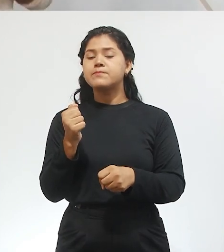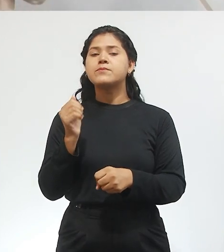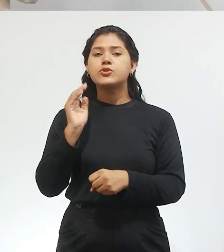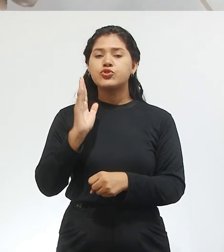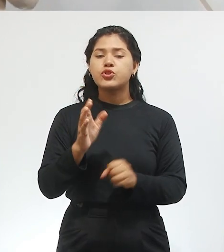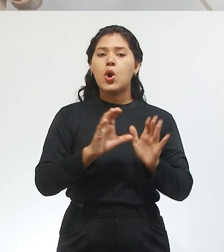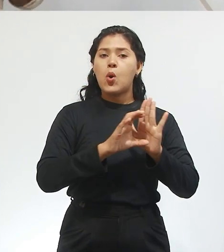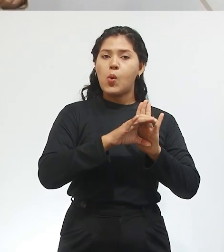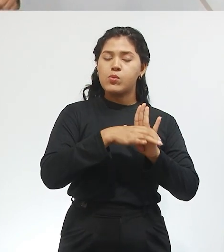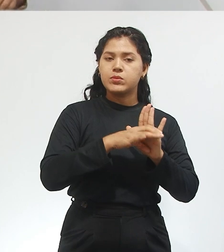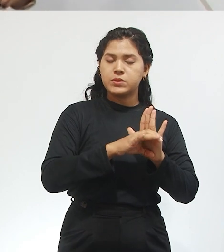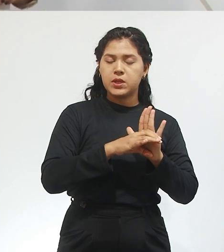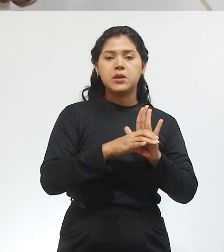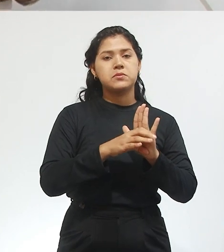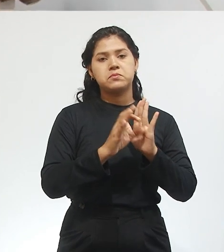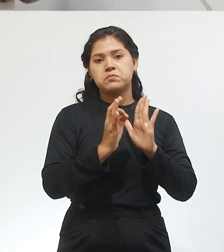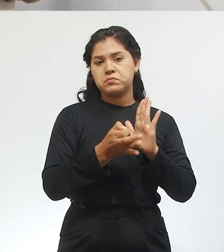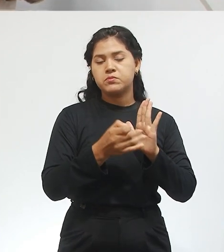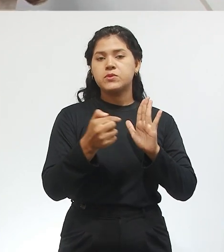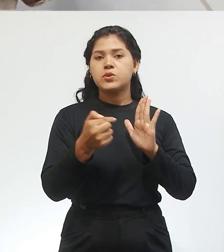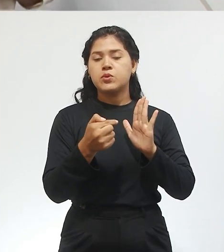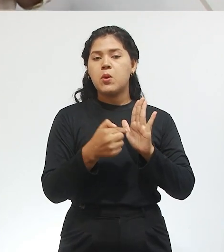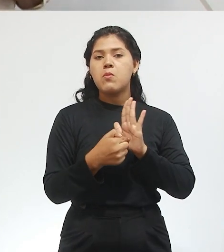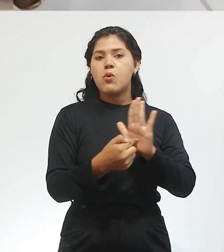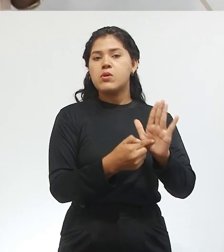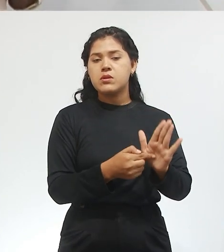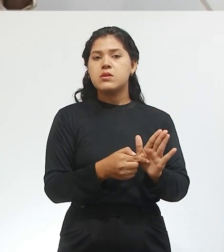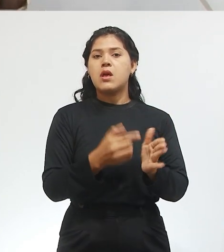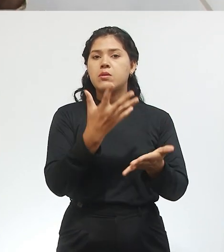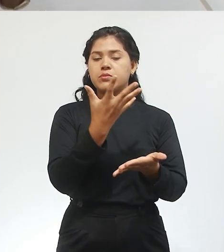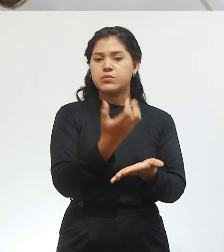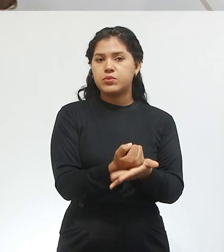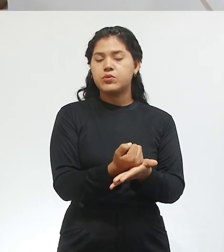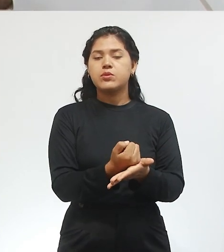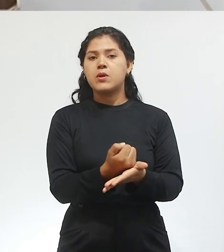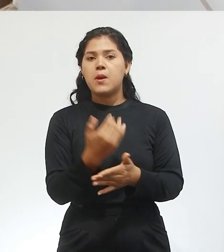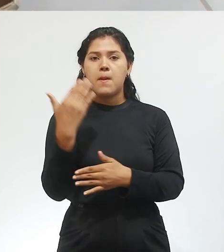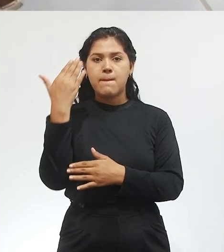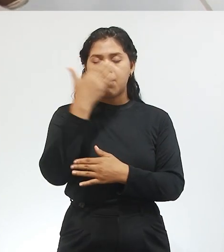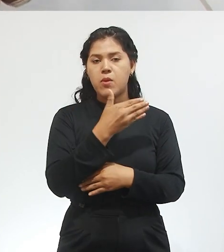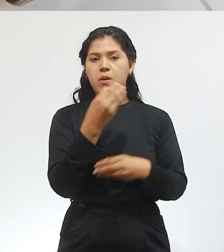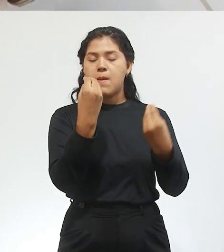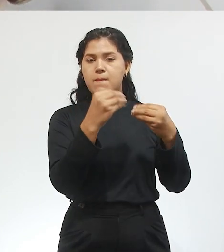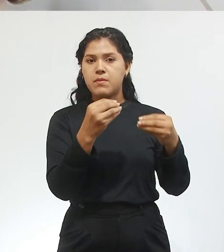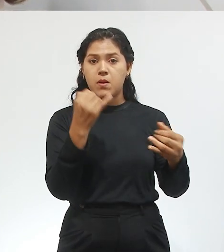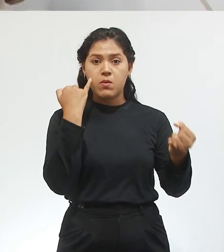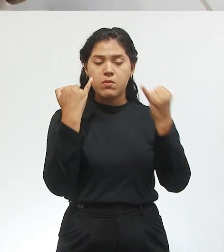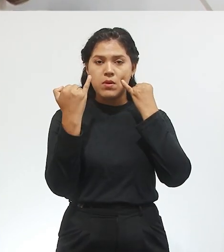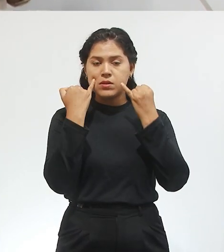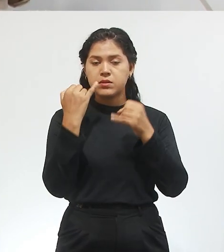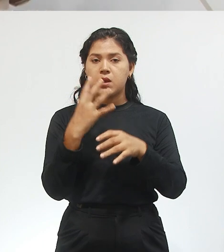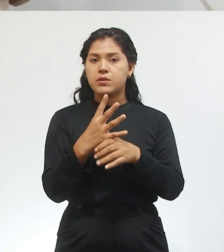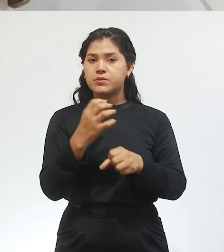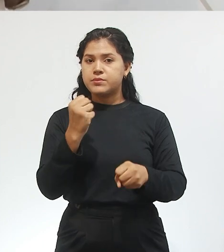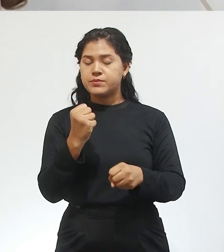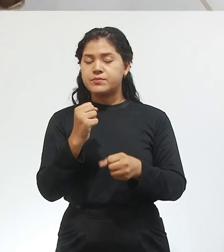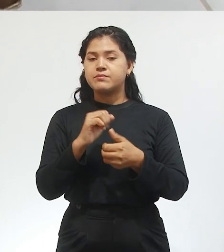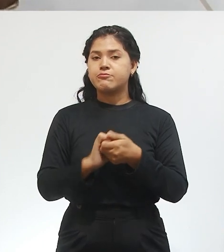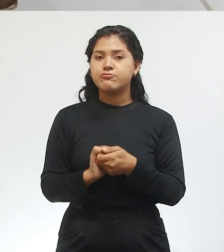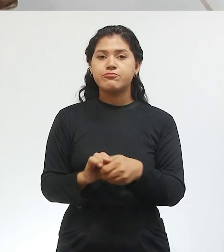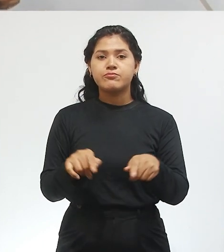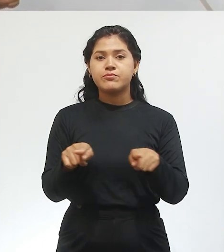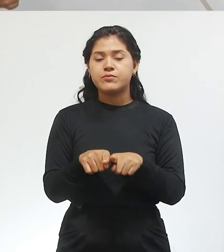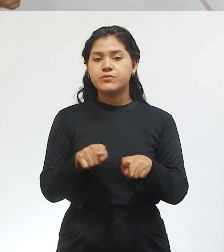conceito, né, que ele visa aqui registrar os atos e fatos da contabilidade. Observamos também que a contabilidade